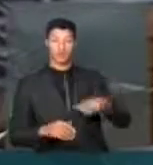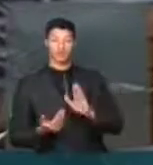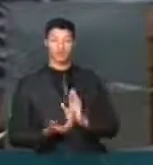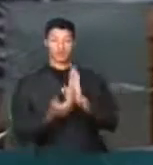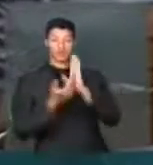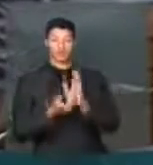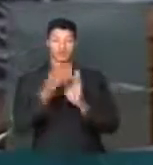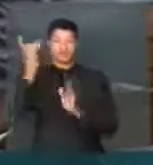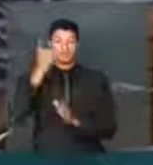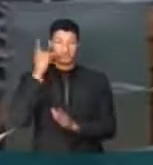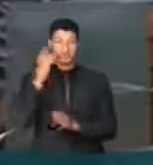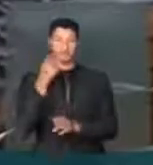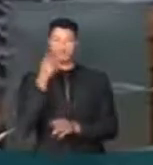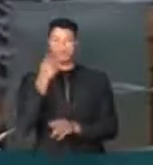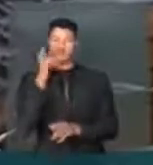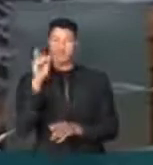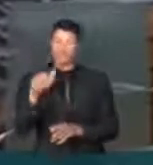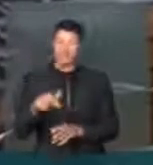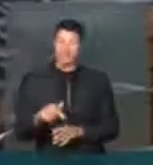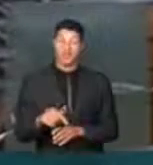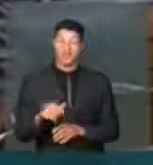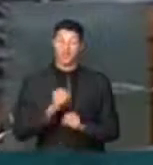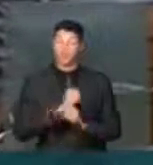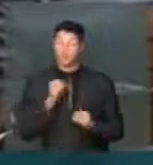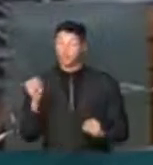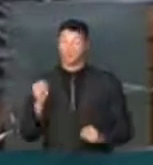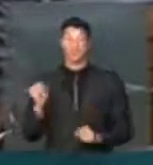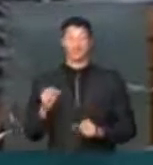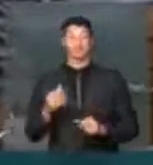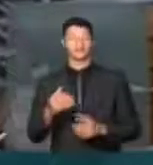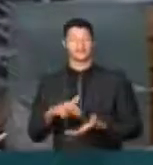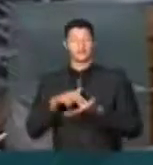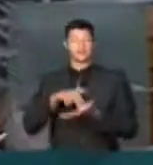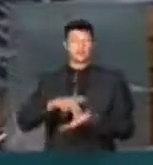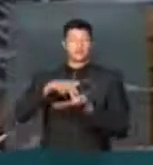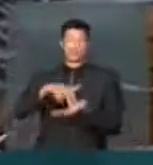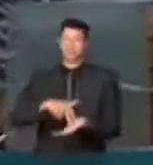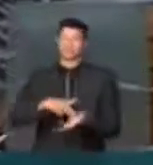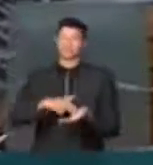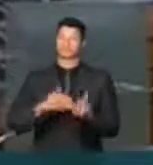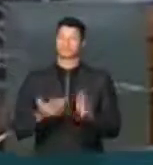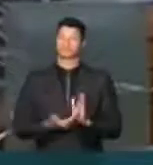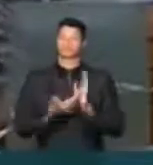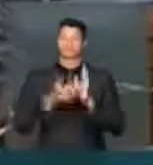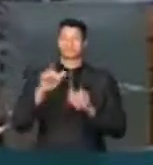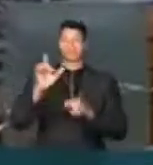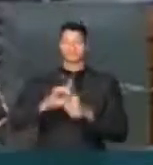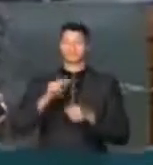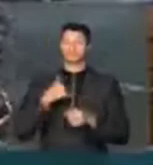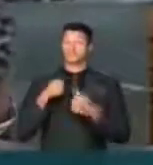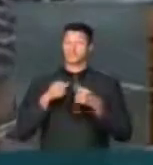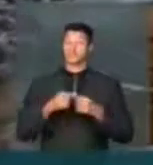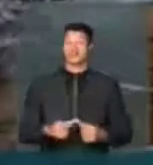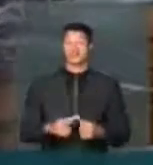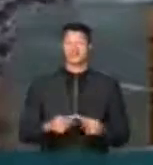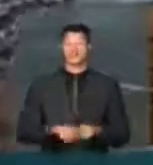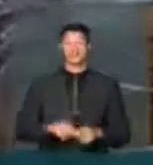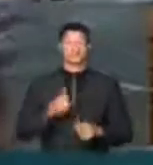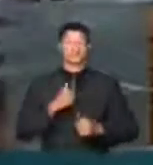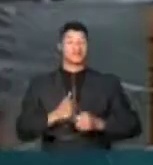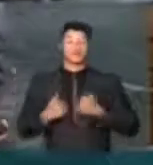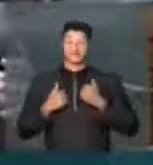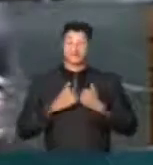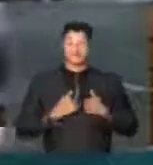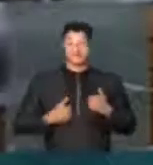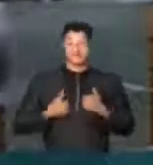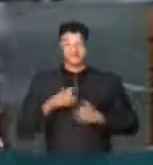na Câmara dos Deputados, falando que era um grande sustentáculo dessa Casa Legislativa. Eu ficava na